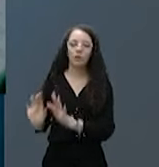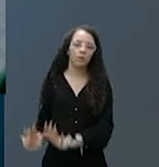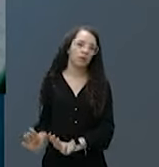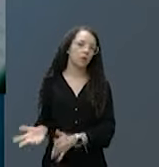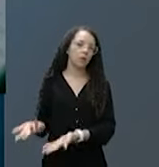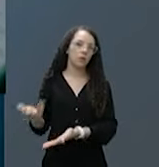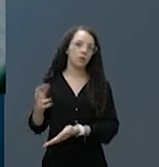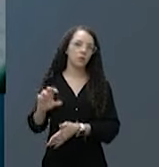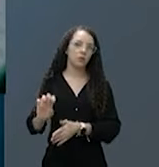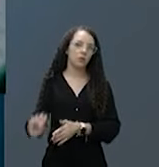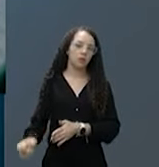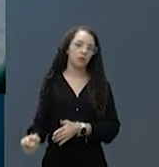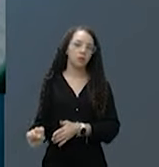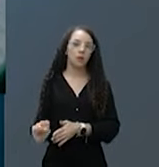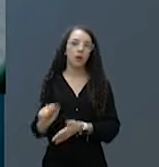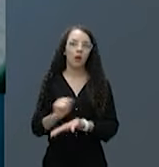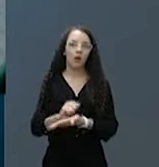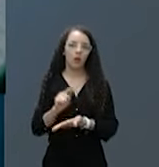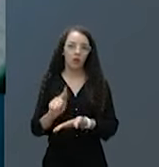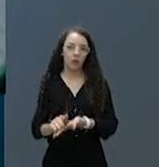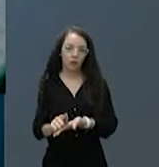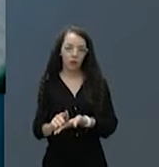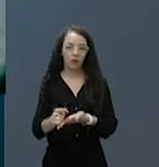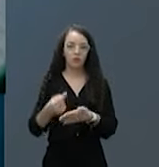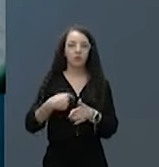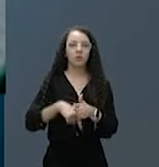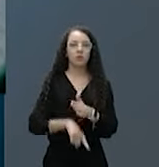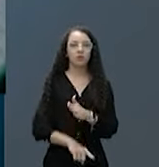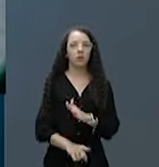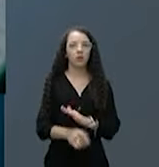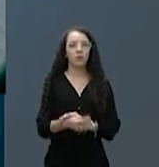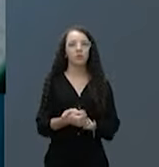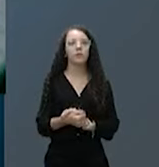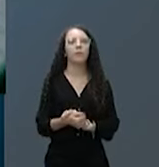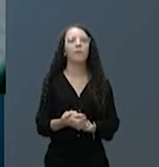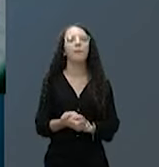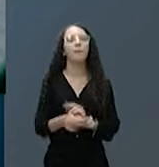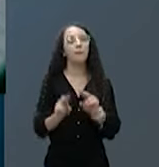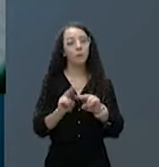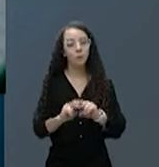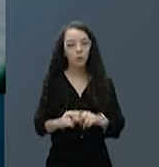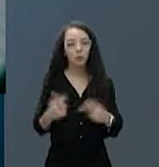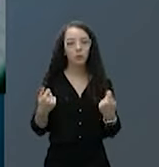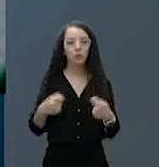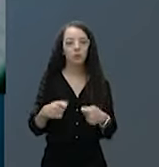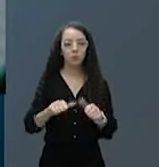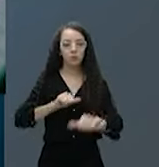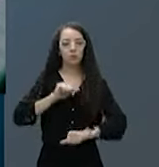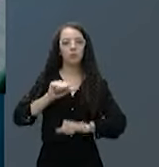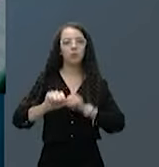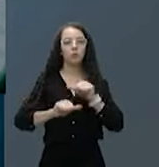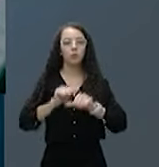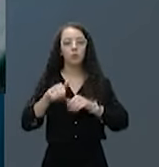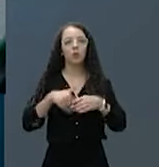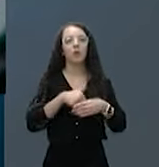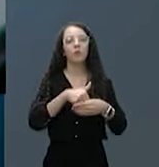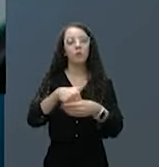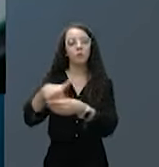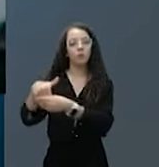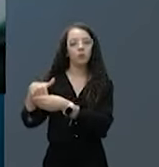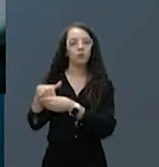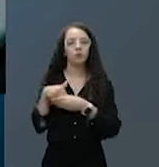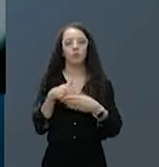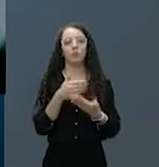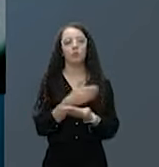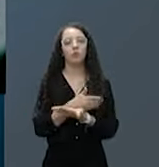que penso, devo retificar o voto originalmente apresentado. E é assim que voto, senhora presidente,